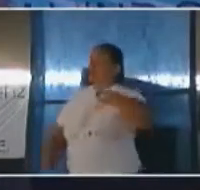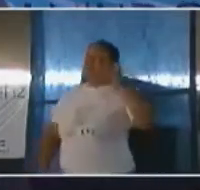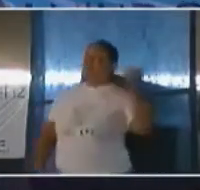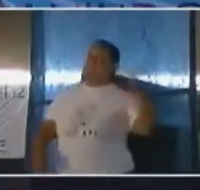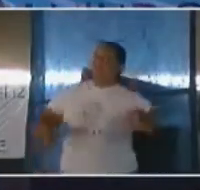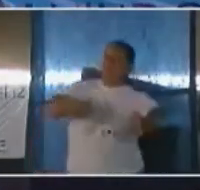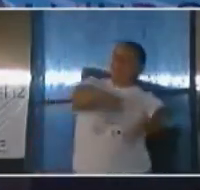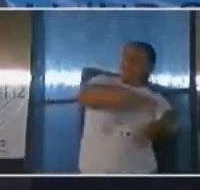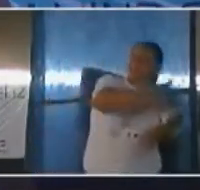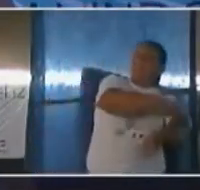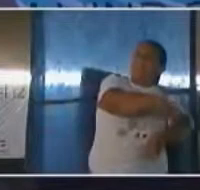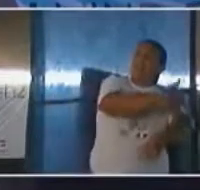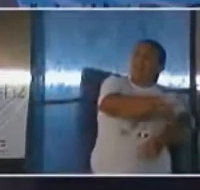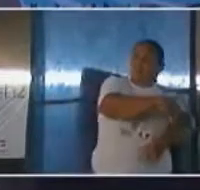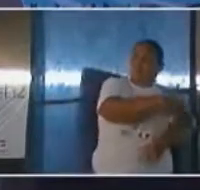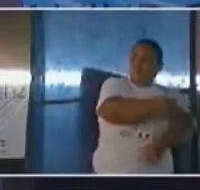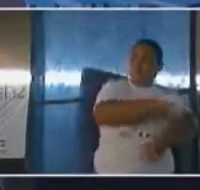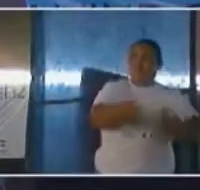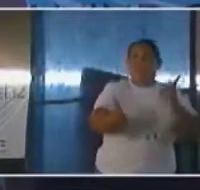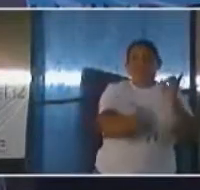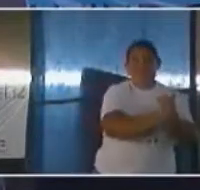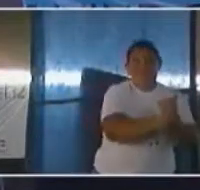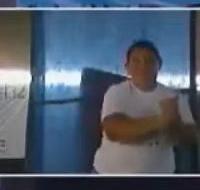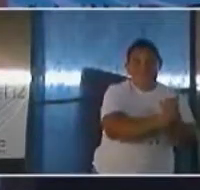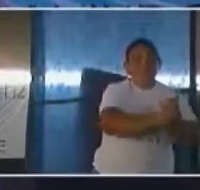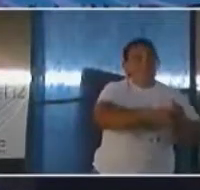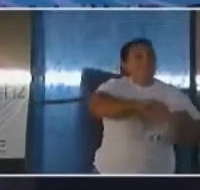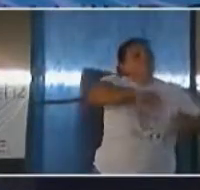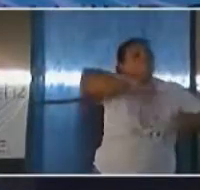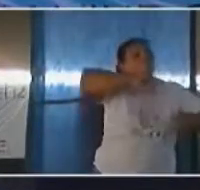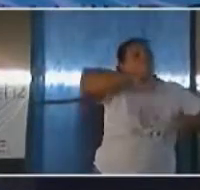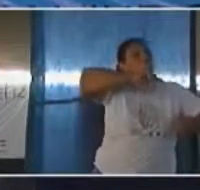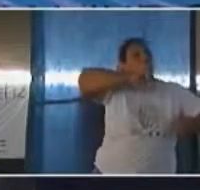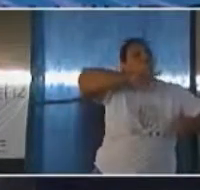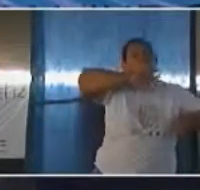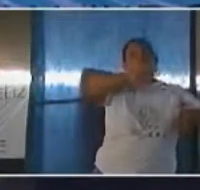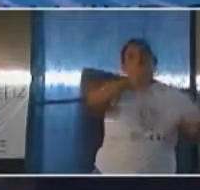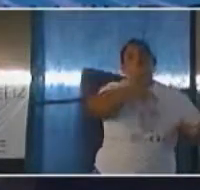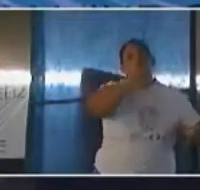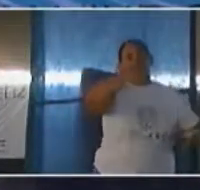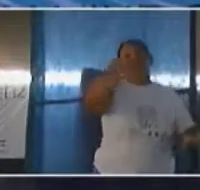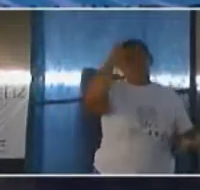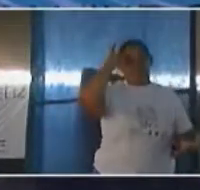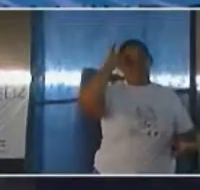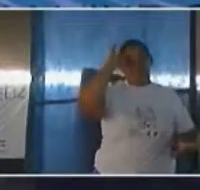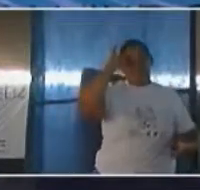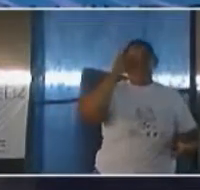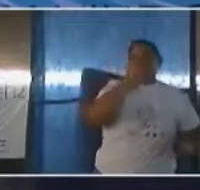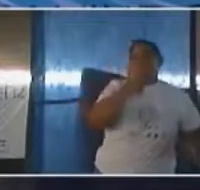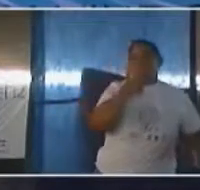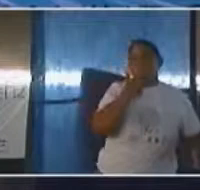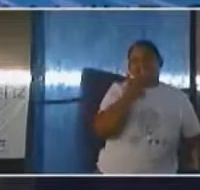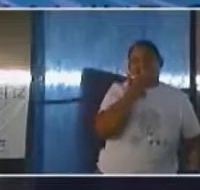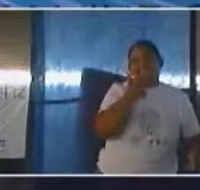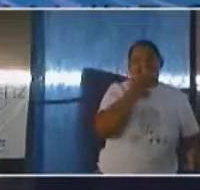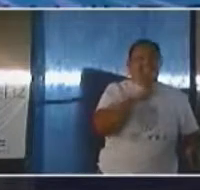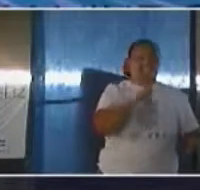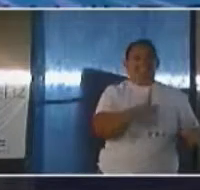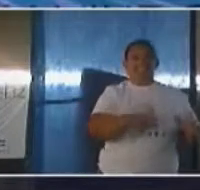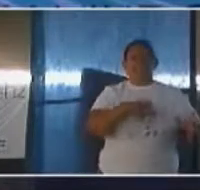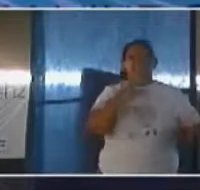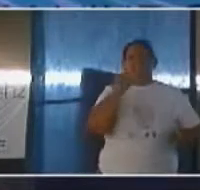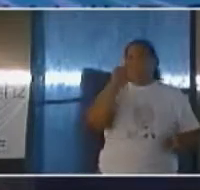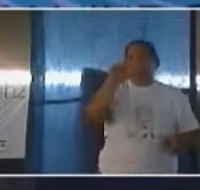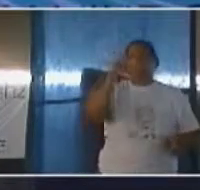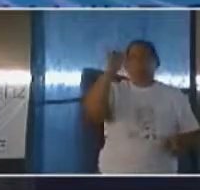que costumavam questionar a sua presença e até mesmo o ridicularizavam. Mas o que que esse ignorante